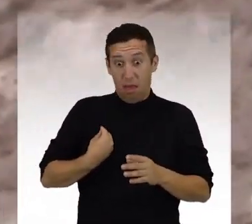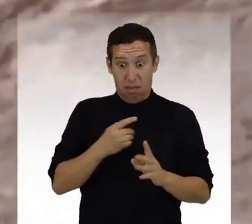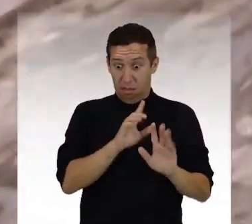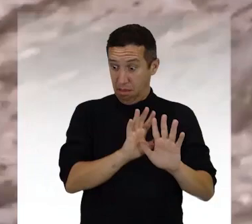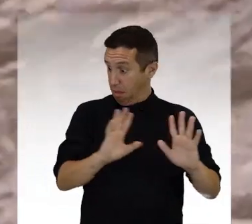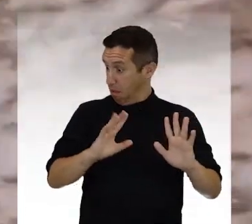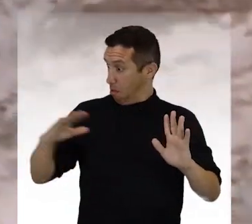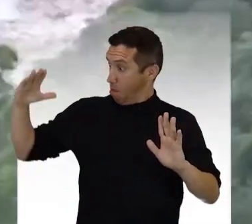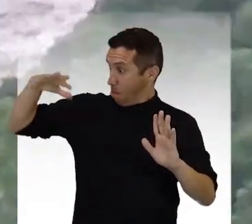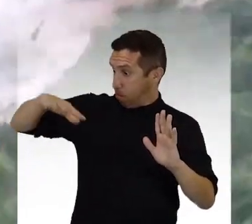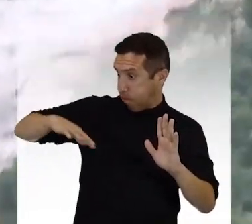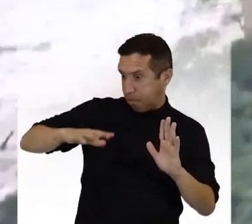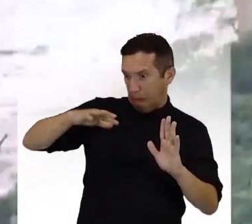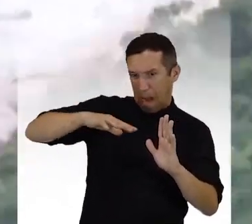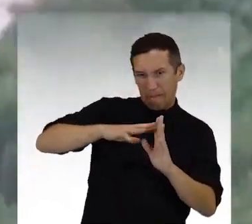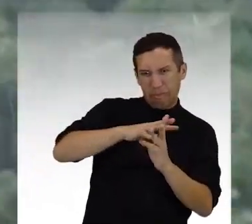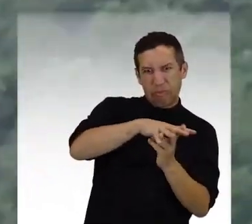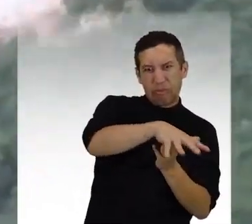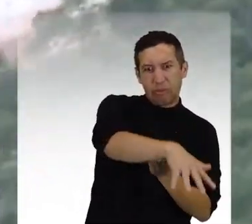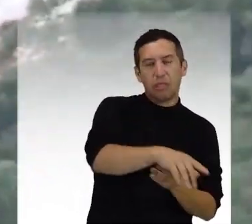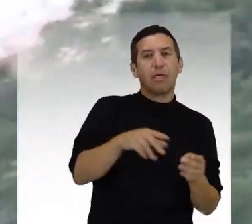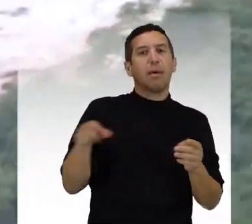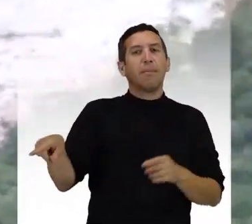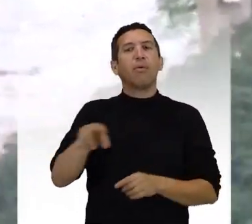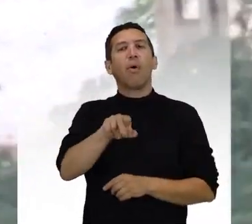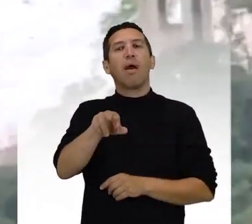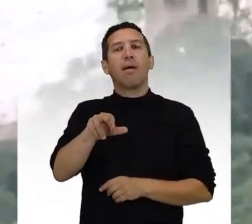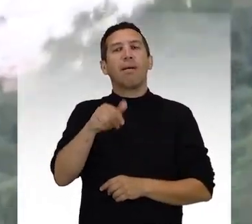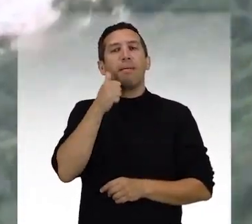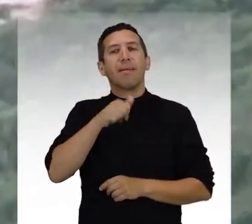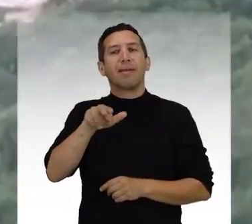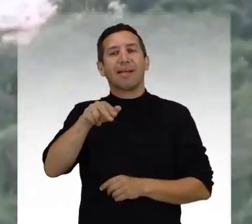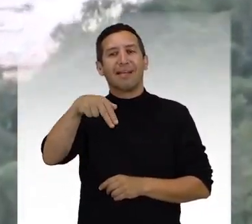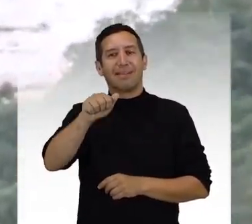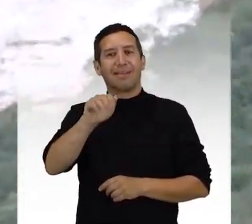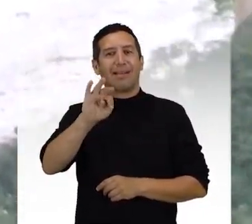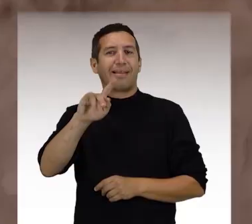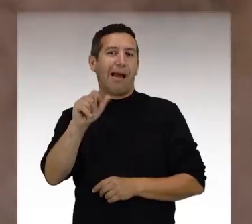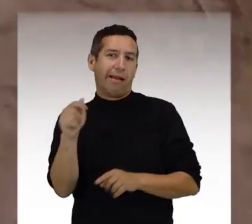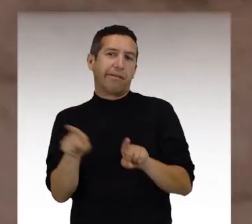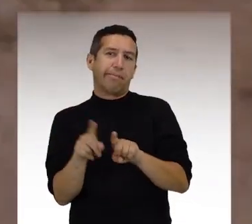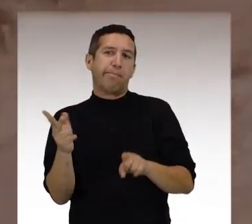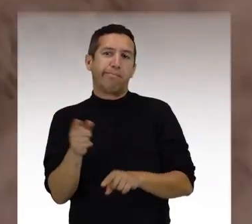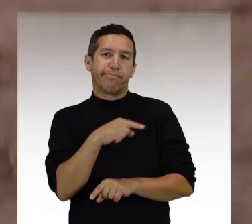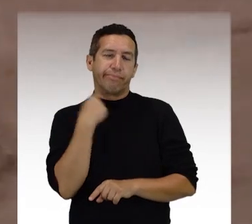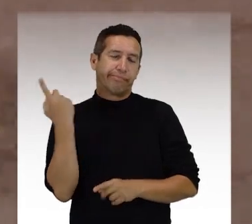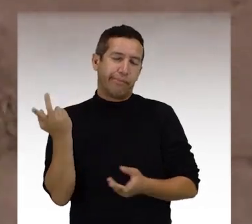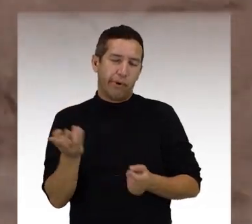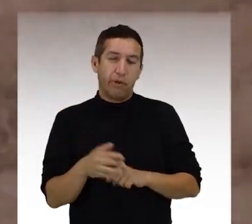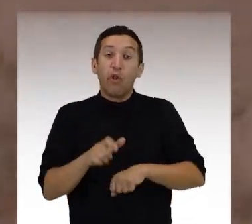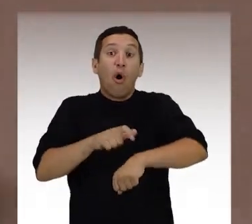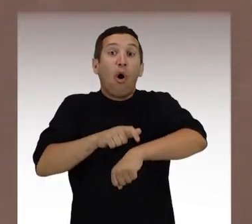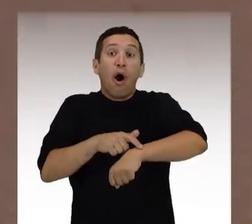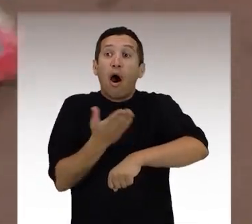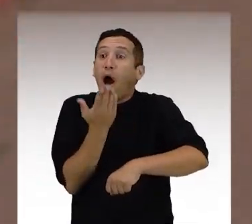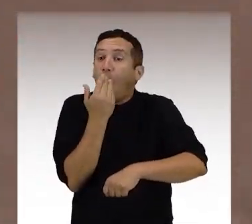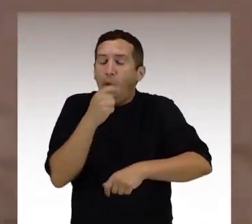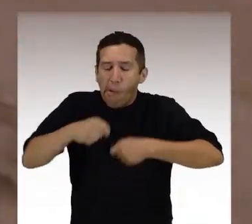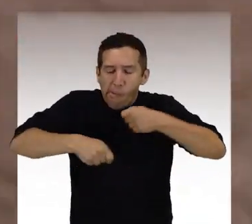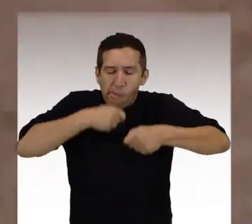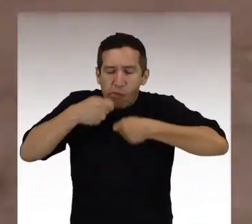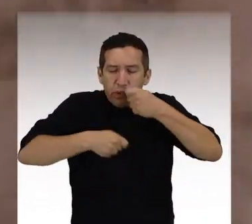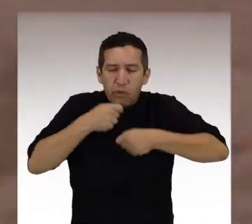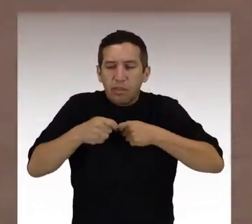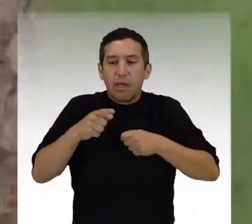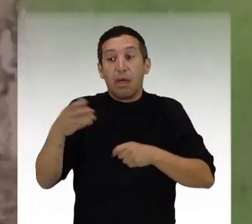da onda de lama. A Lecilda, engenheira da mineradora, irmã da Natália, foi uma das vítimas. E do jeito que foi, no